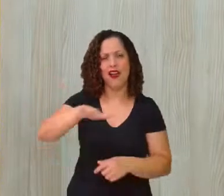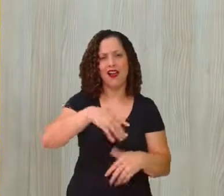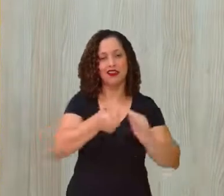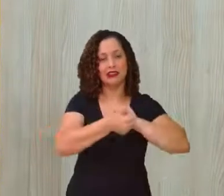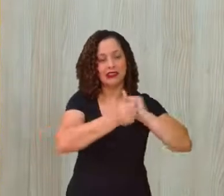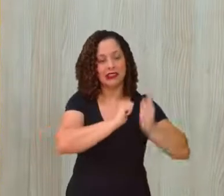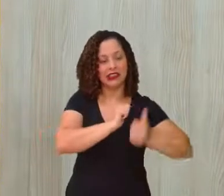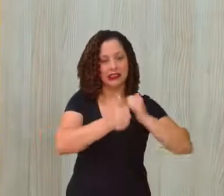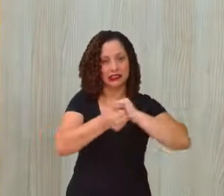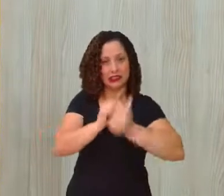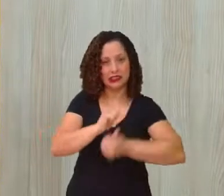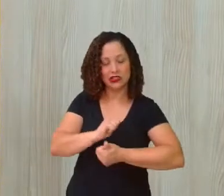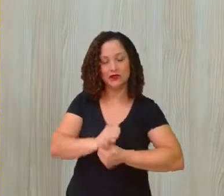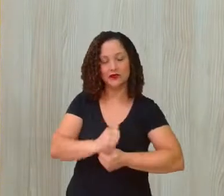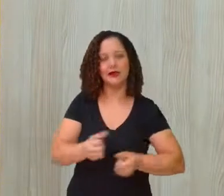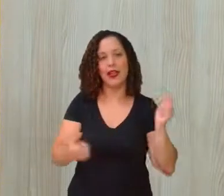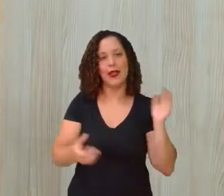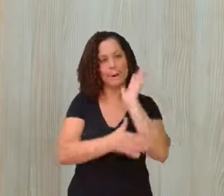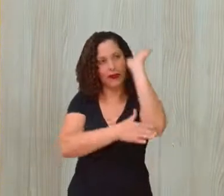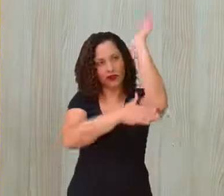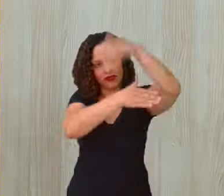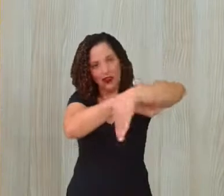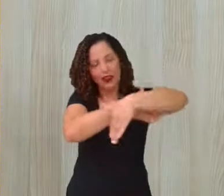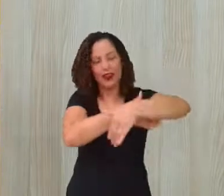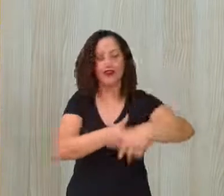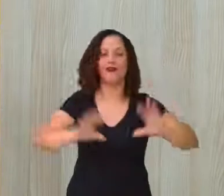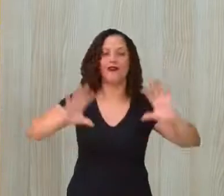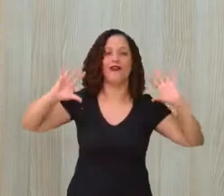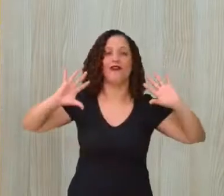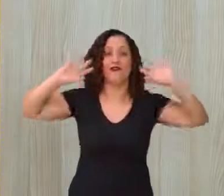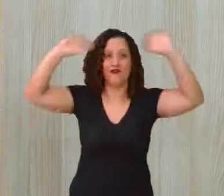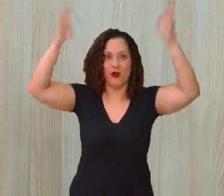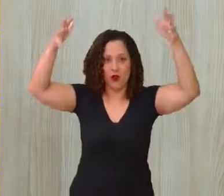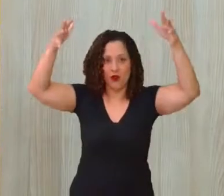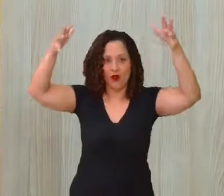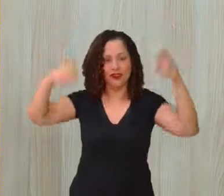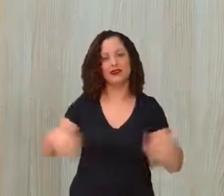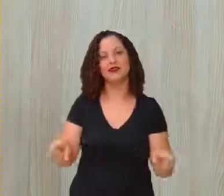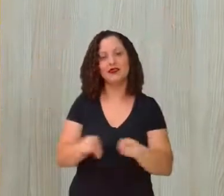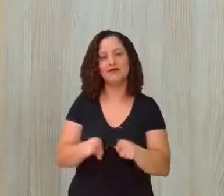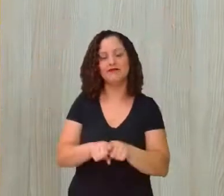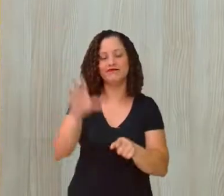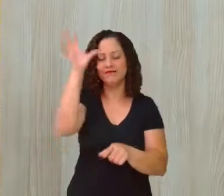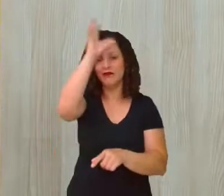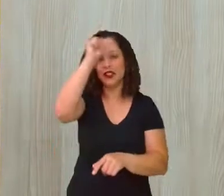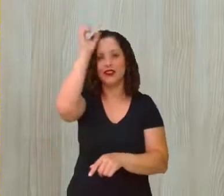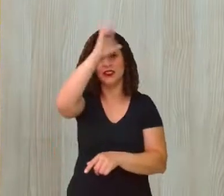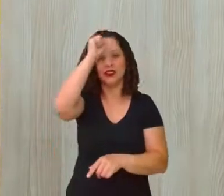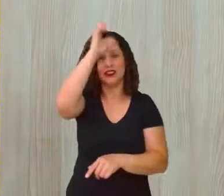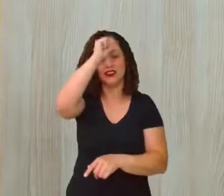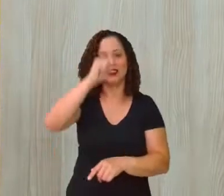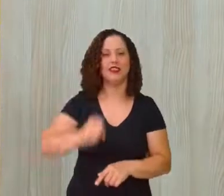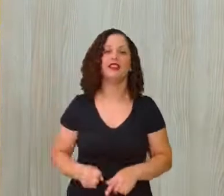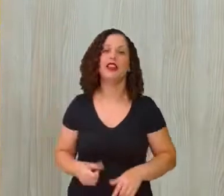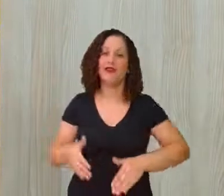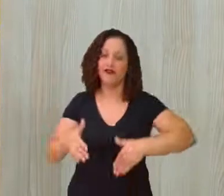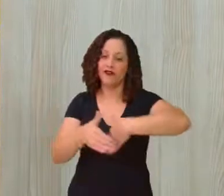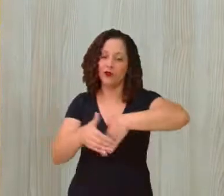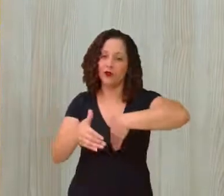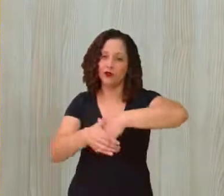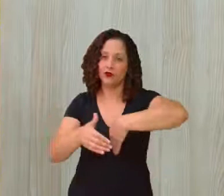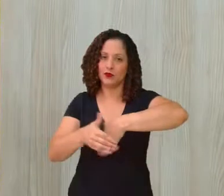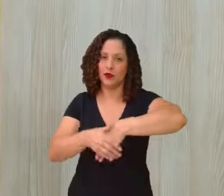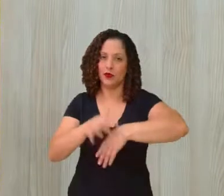de basquete, de participar de jogo de vôlei também, pelo menos não competi, mas aprendi a modalidade. O futsal e